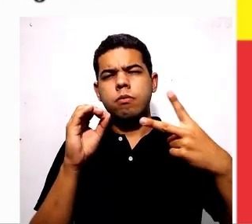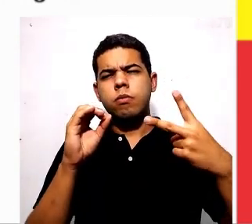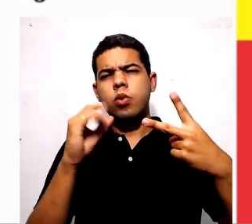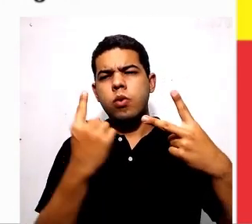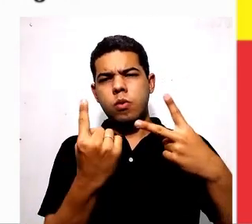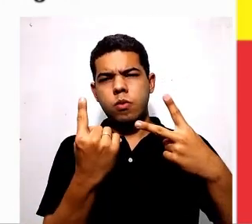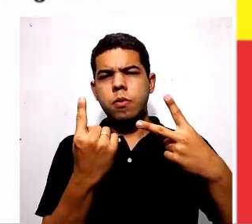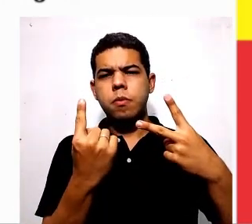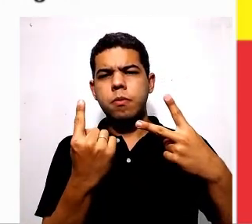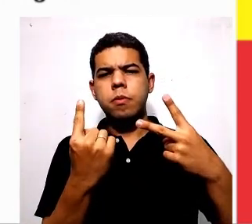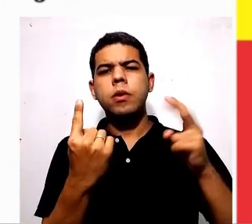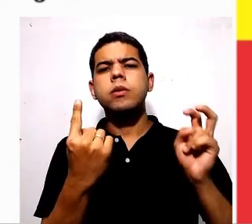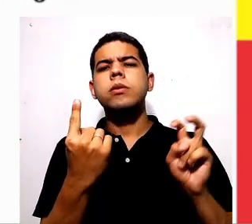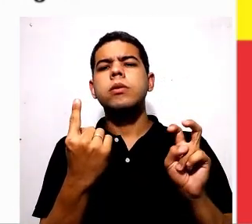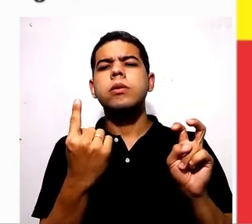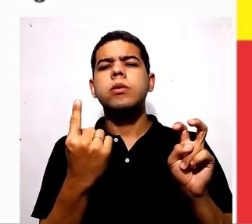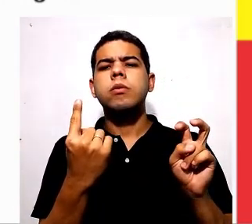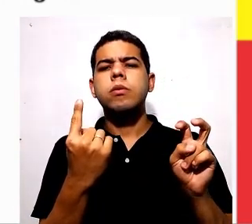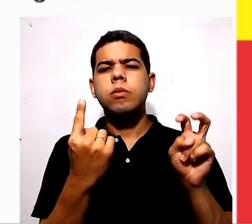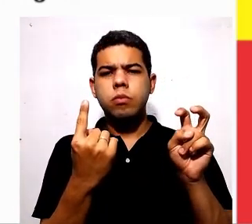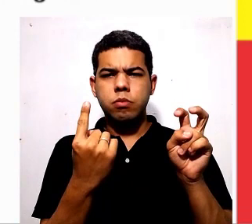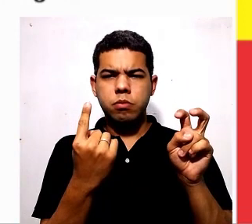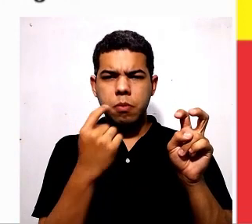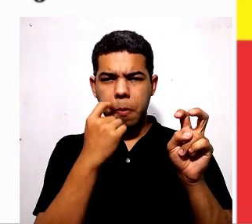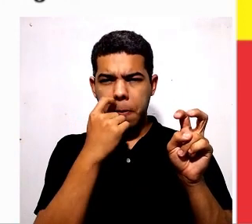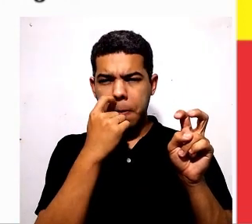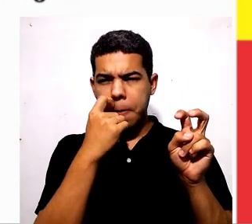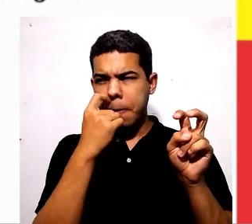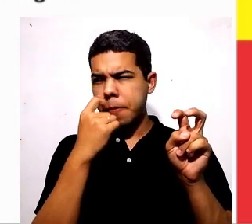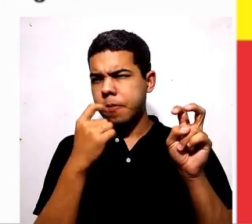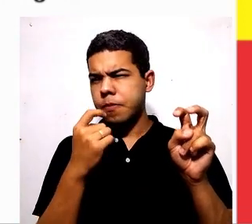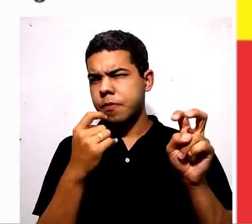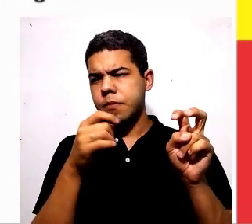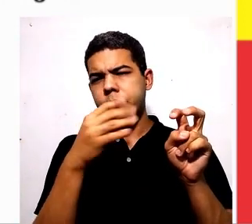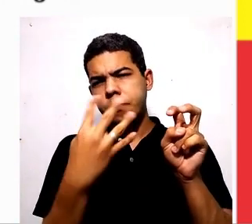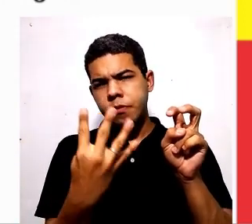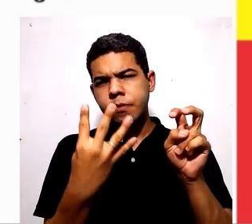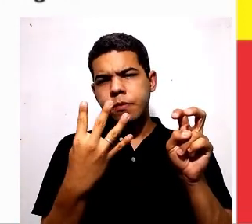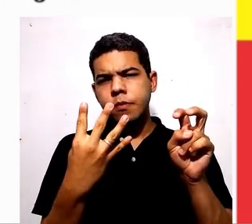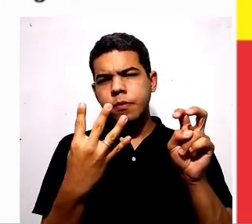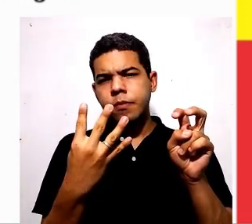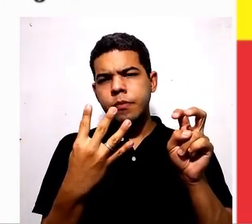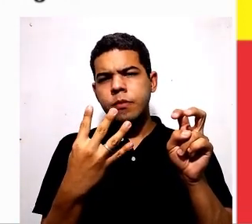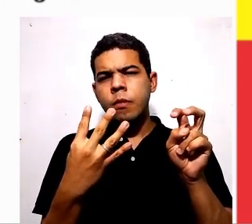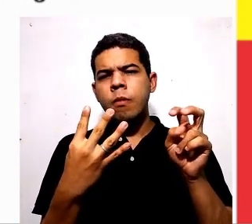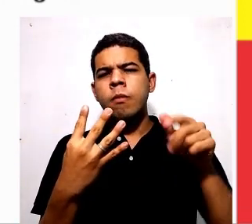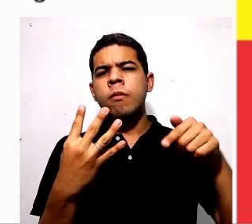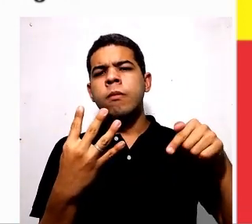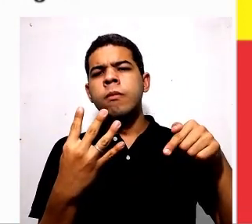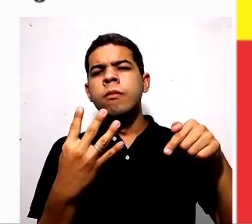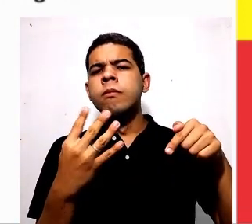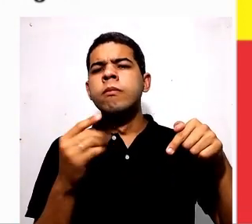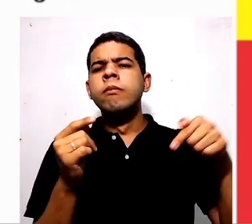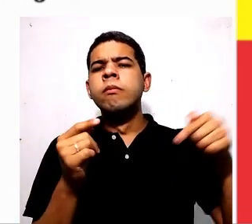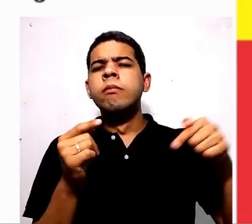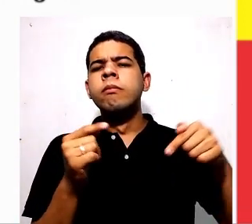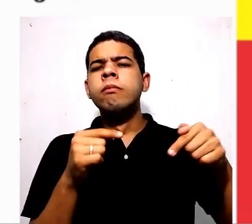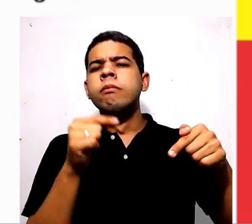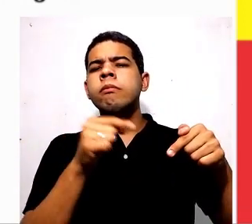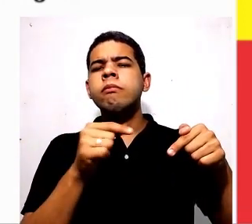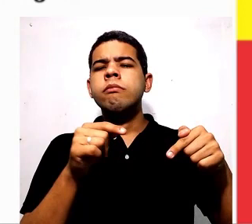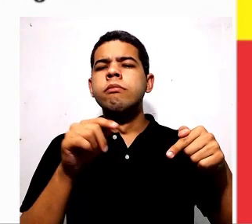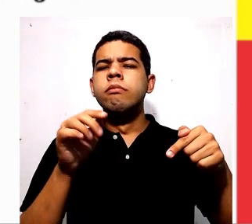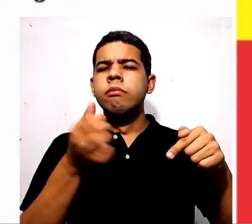P5, beleza? Onde P4 é 3, então fica 3 mais 1, logo o P5 é 4. E o P7, 5